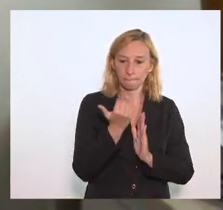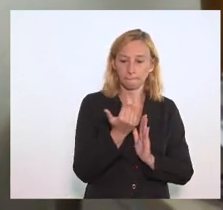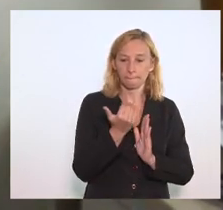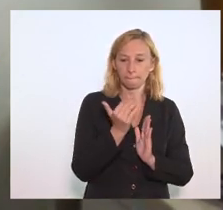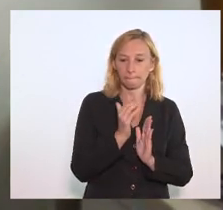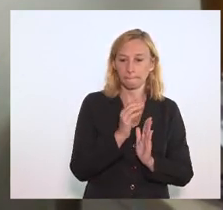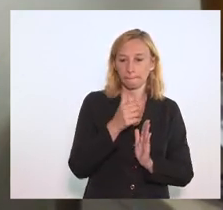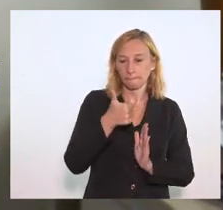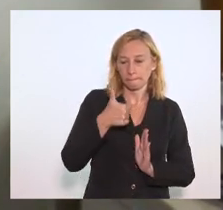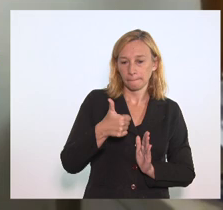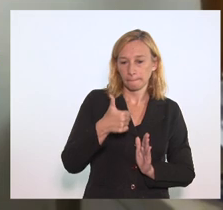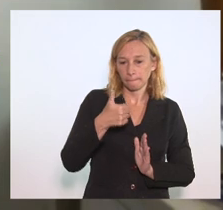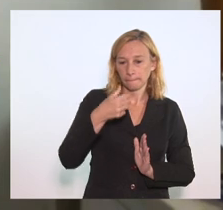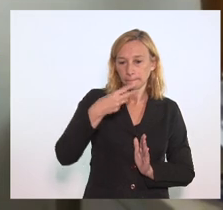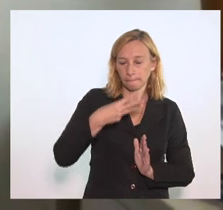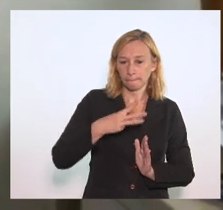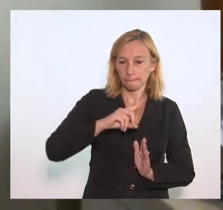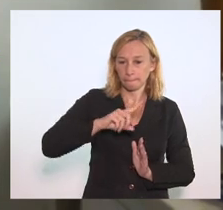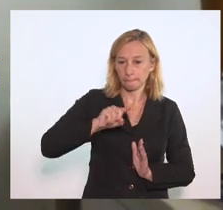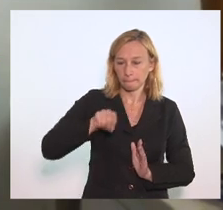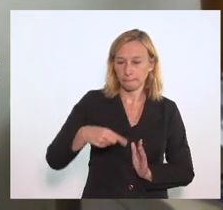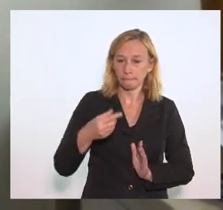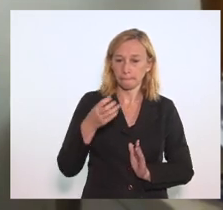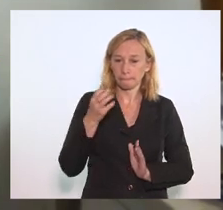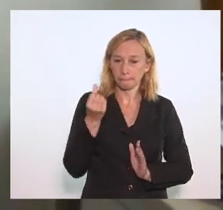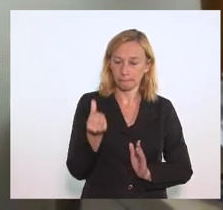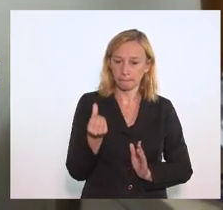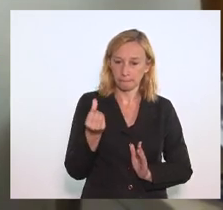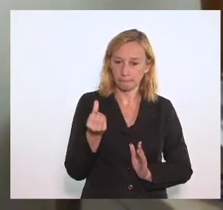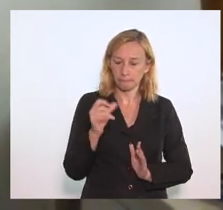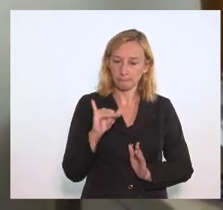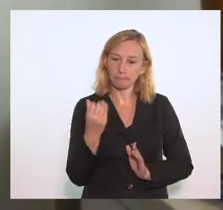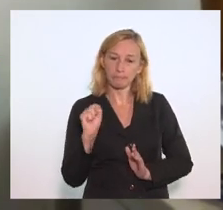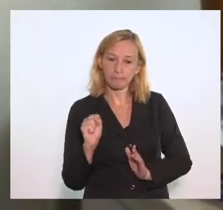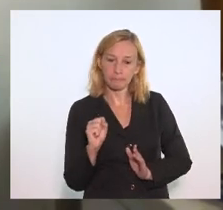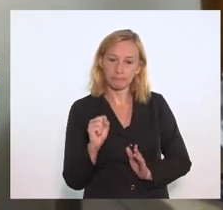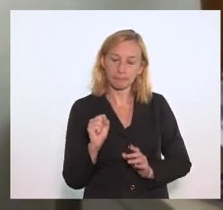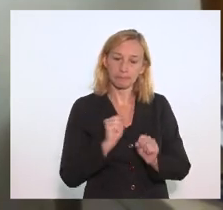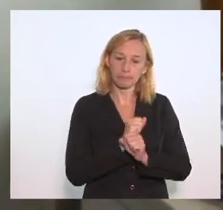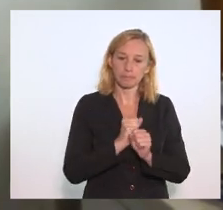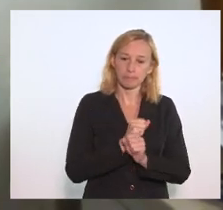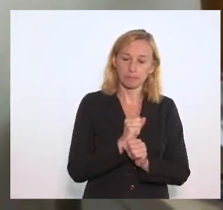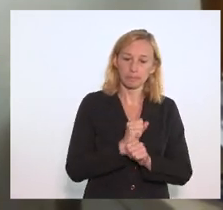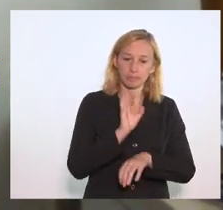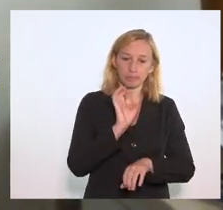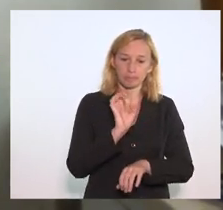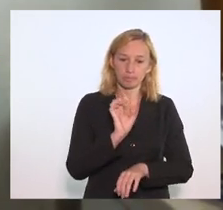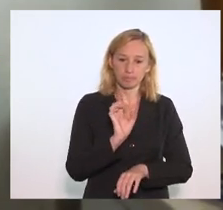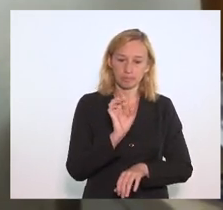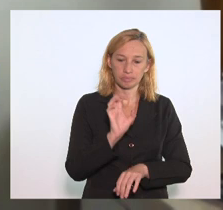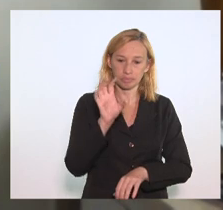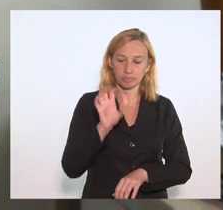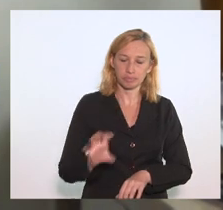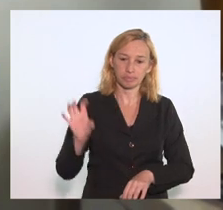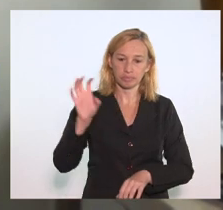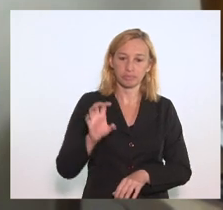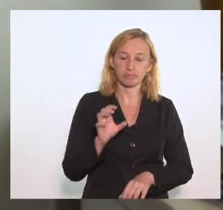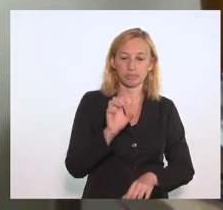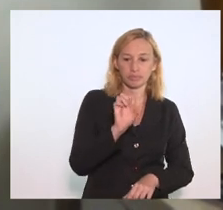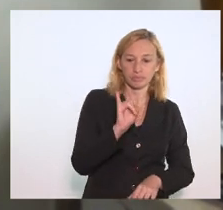13,6 bilhões por ano para o Estado. E o ICMS na